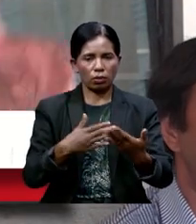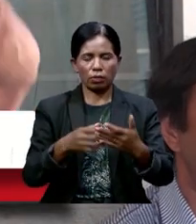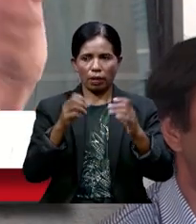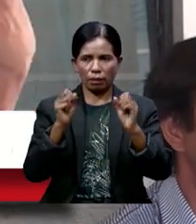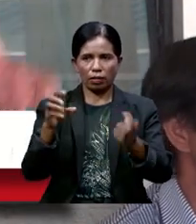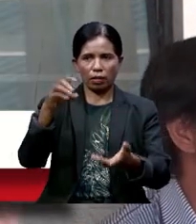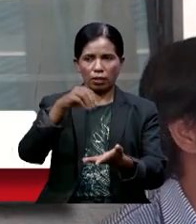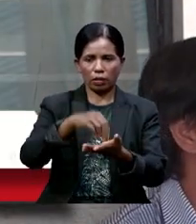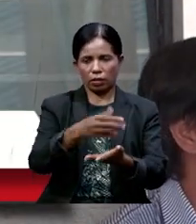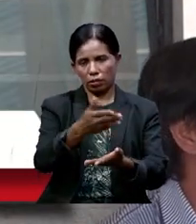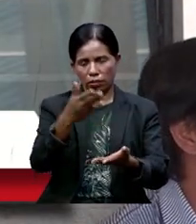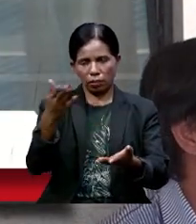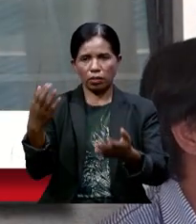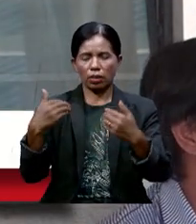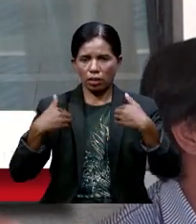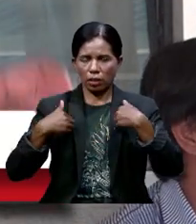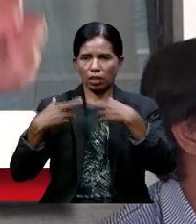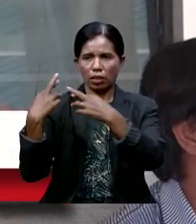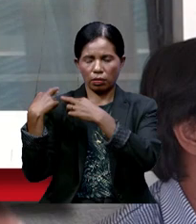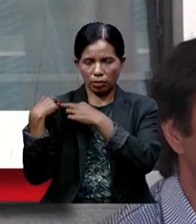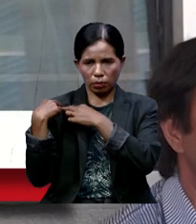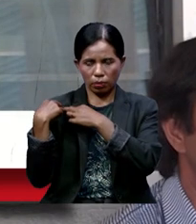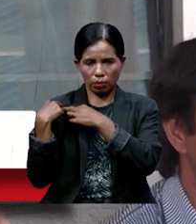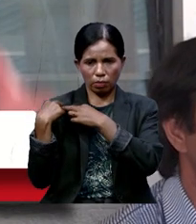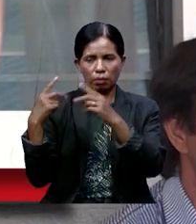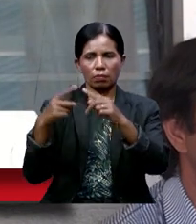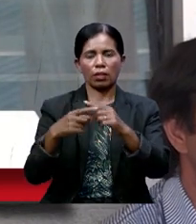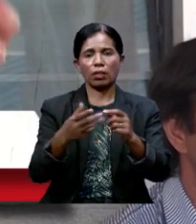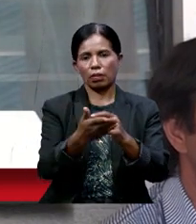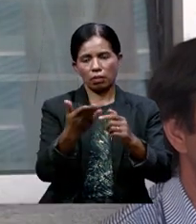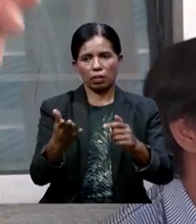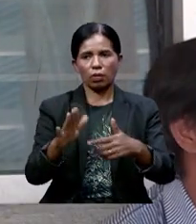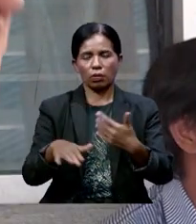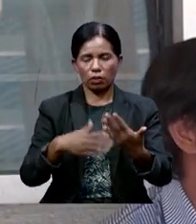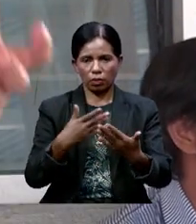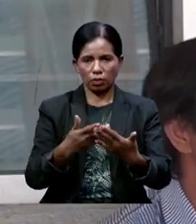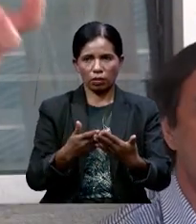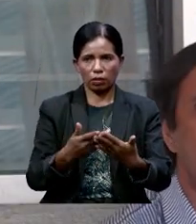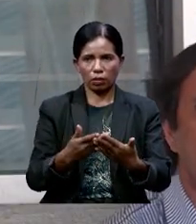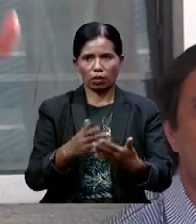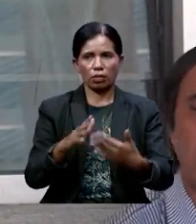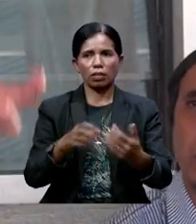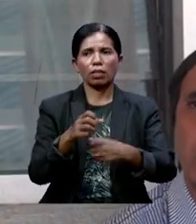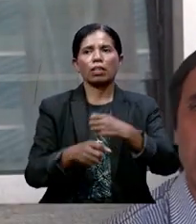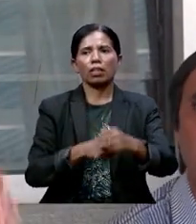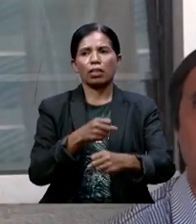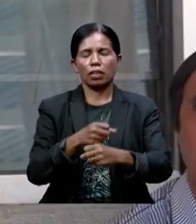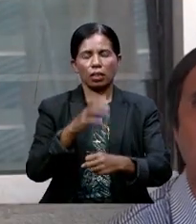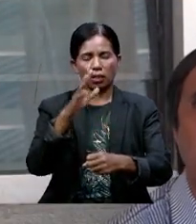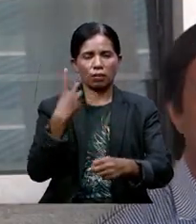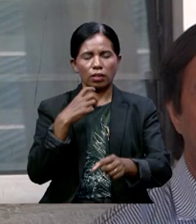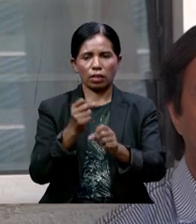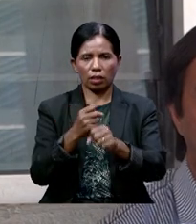tal e também responsabilidade para questões, né? Para ter um minimal tinha ali, mas ainda tem que ralar tipo a